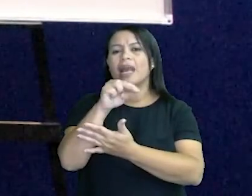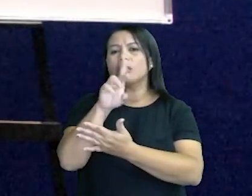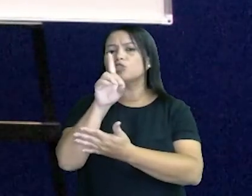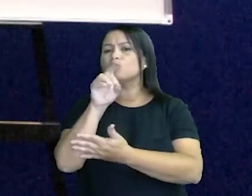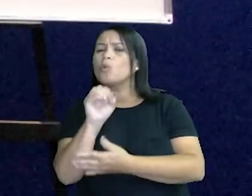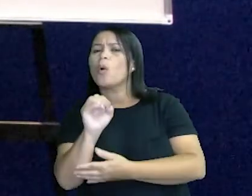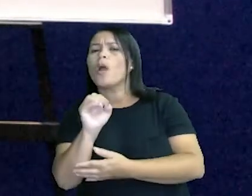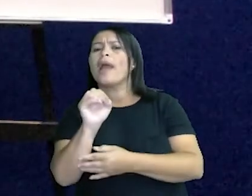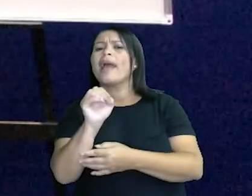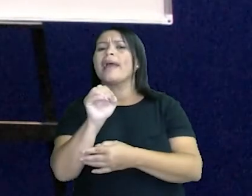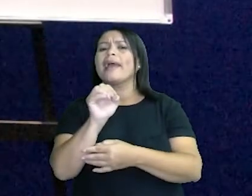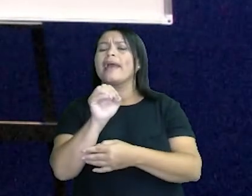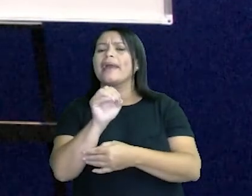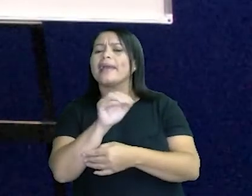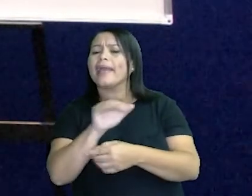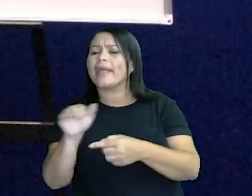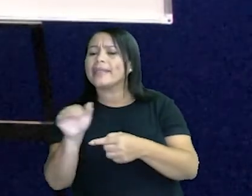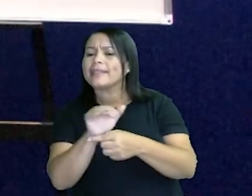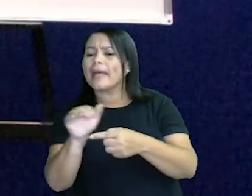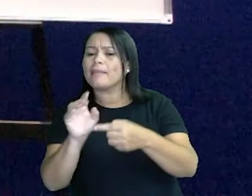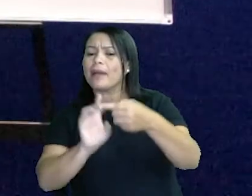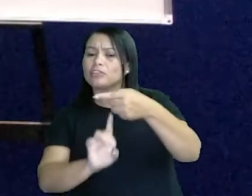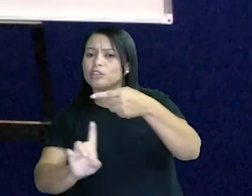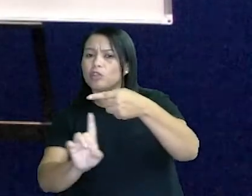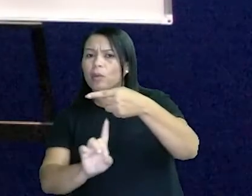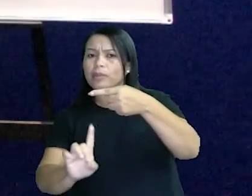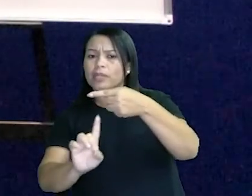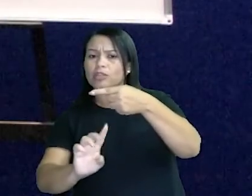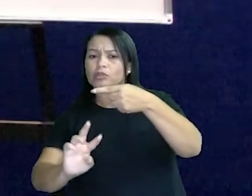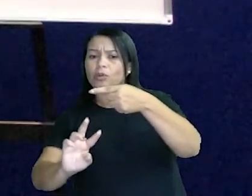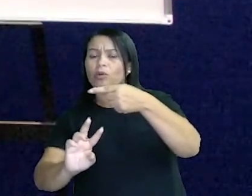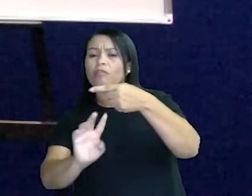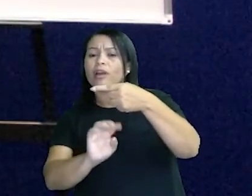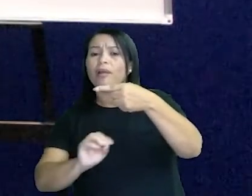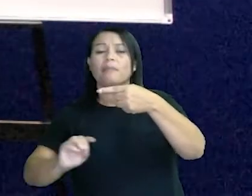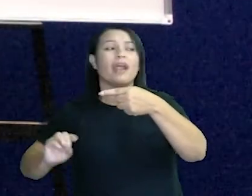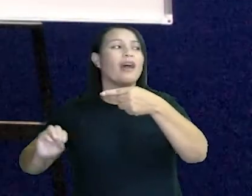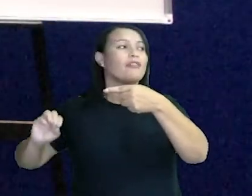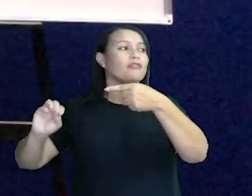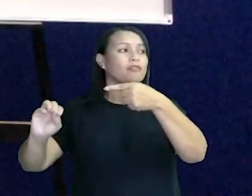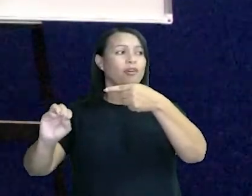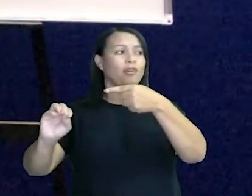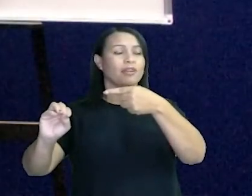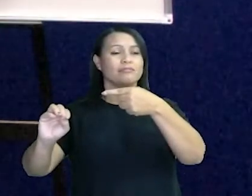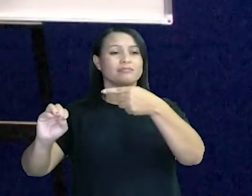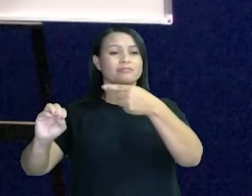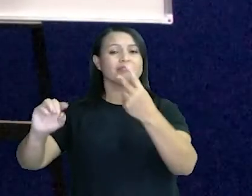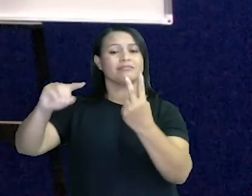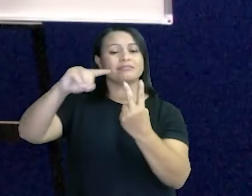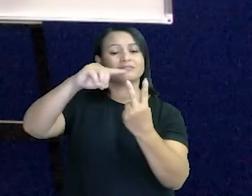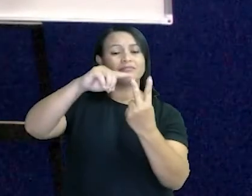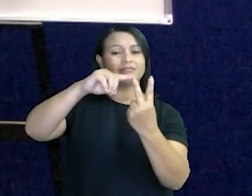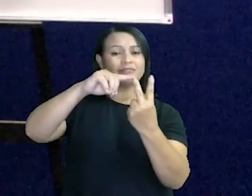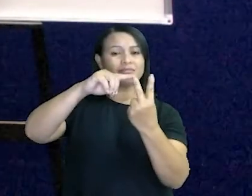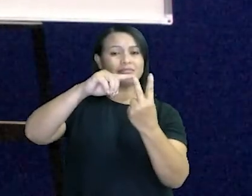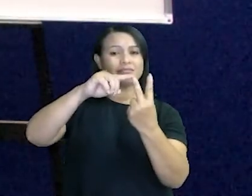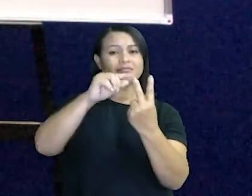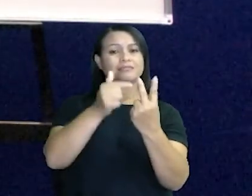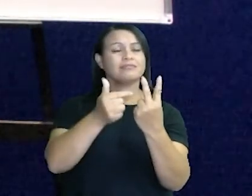e quem Pan passo que o meu denominador vai para fora para virar meu índice